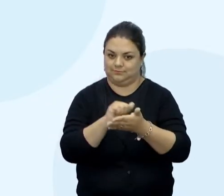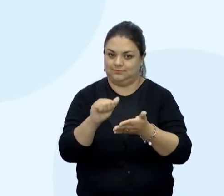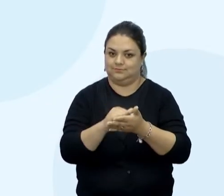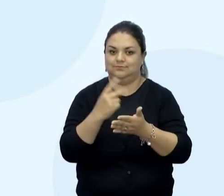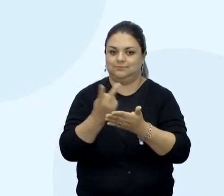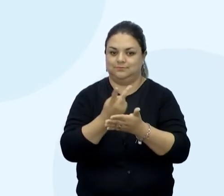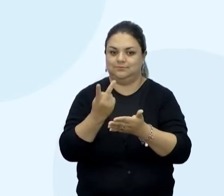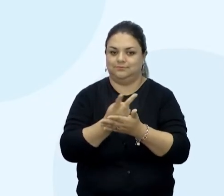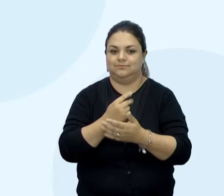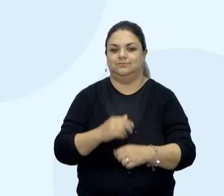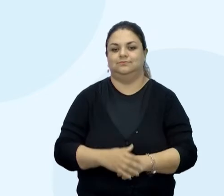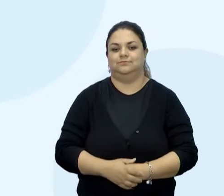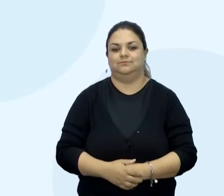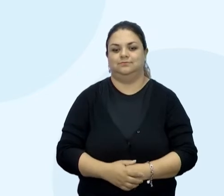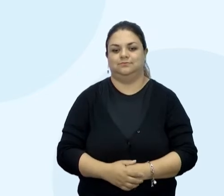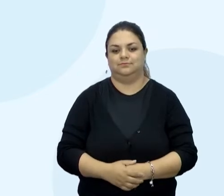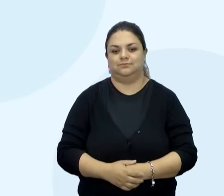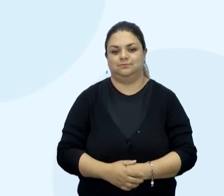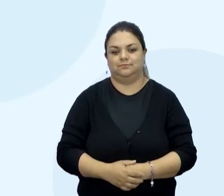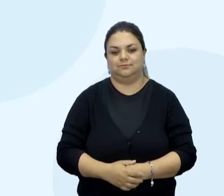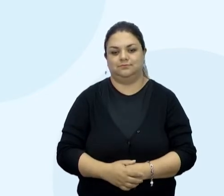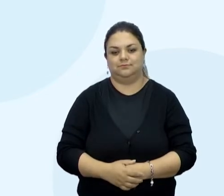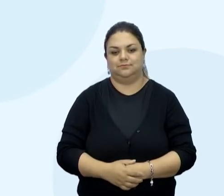peraí. Esse